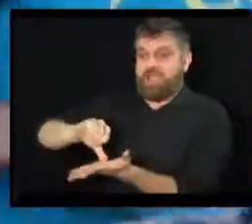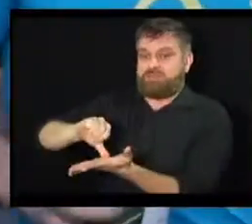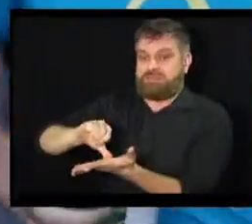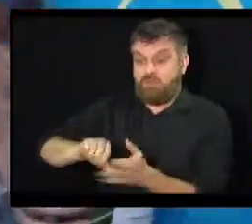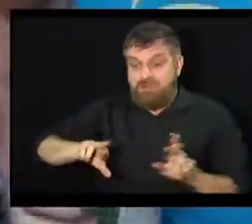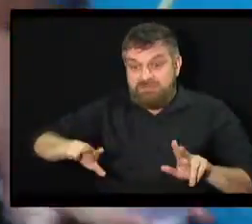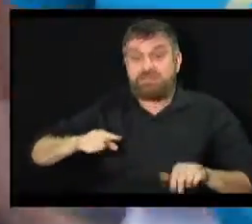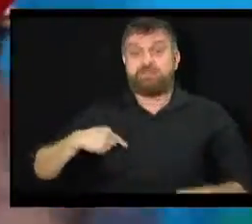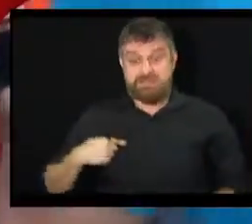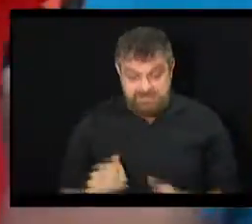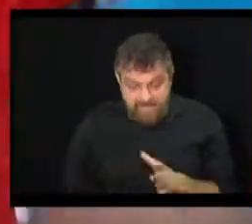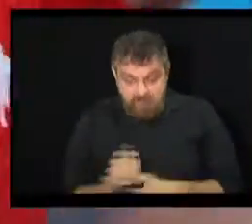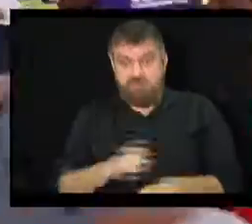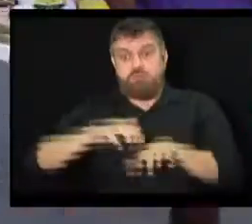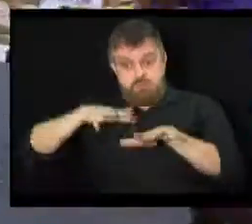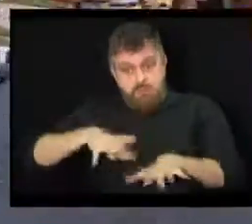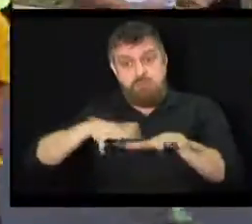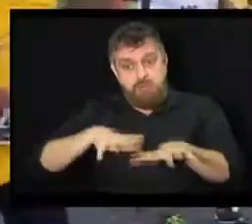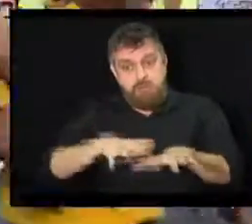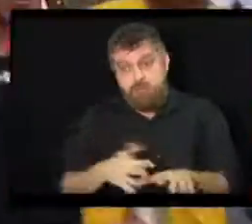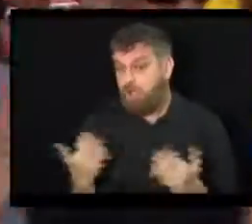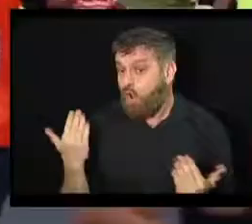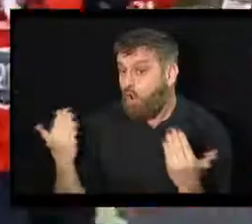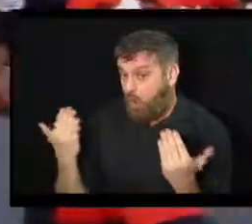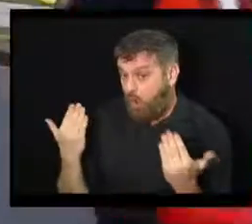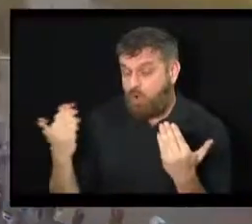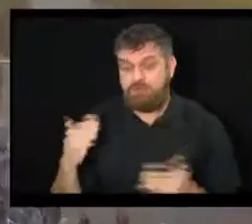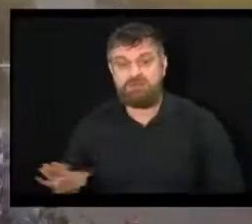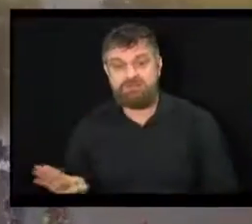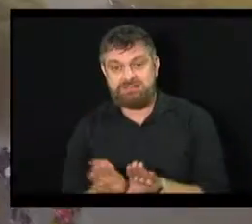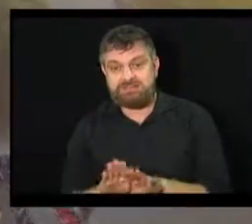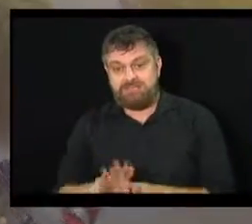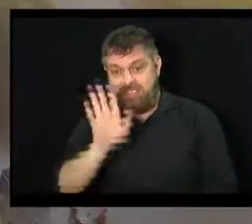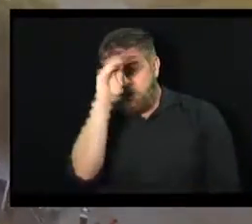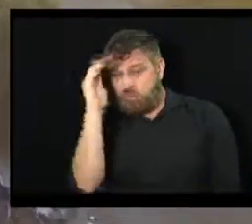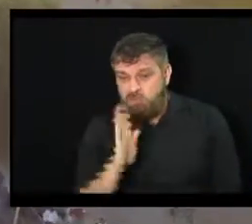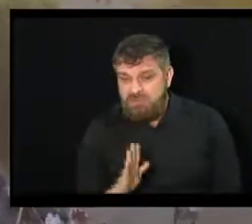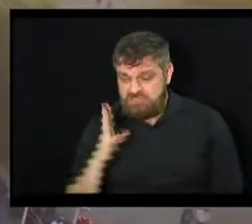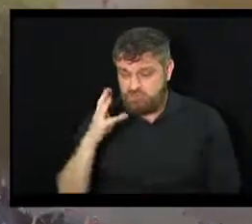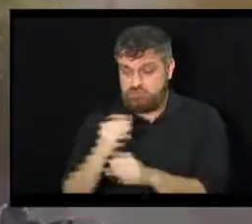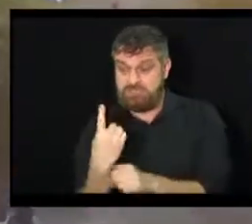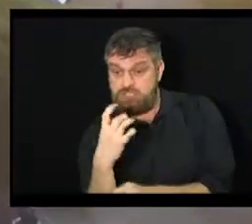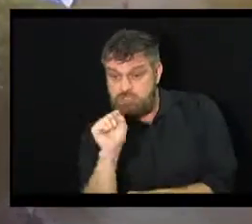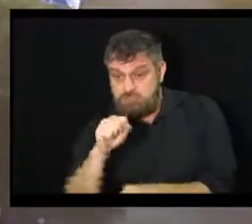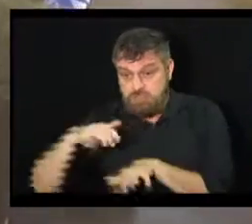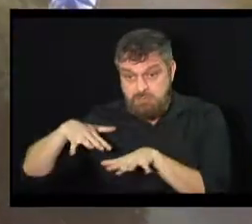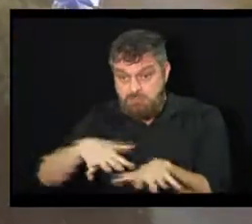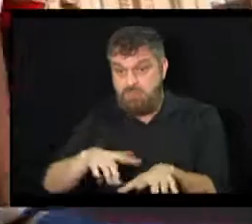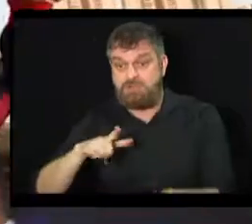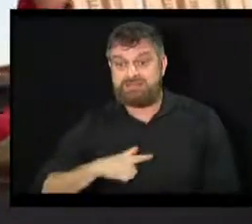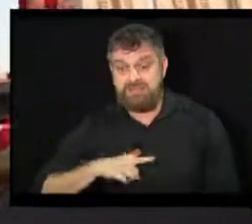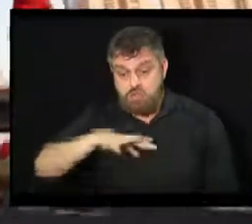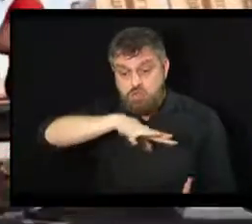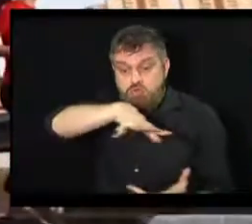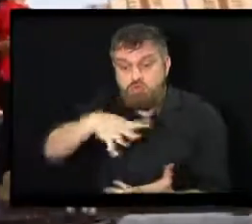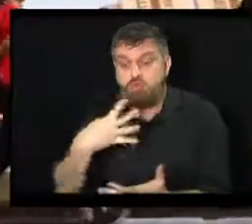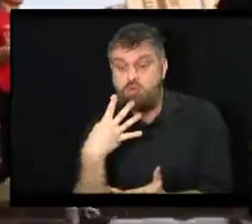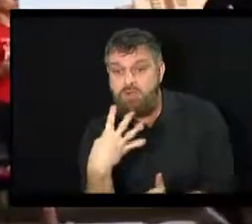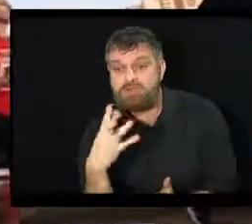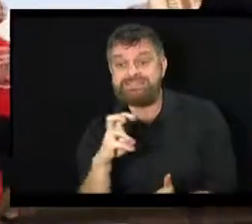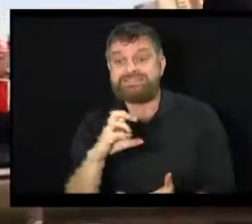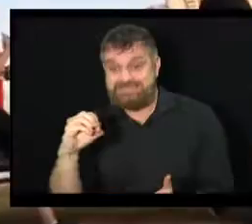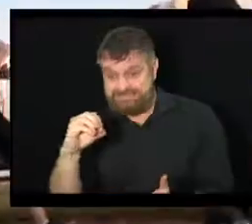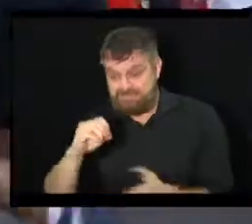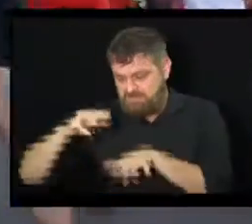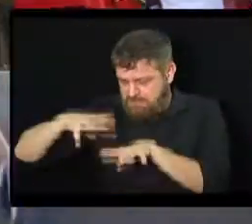a ter um evento do tipo. No total, há 18 maratonas no Brasil e 450 no mundo.